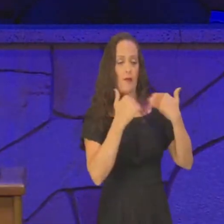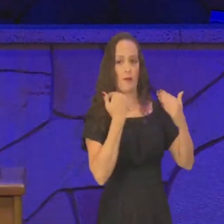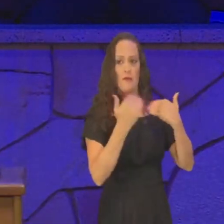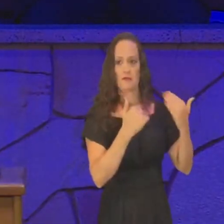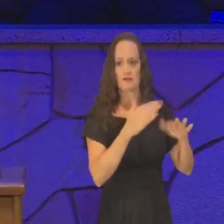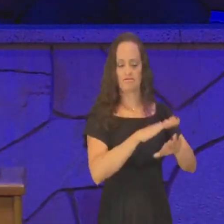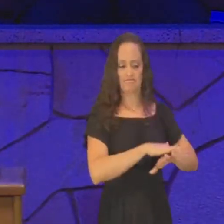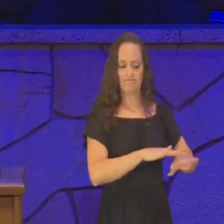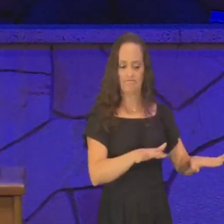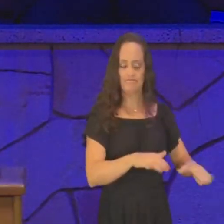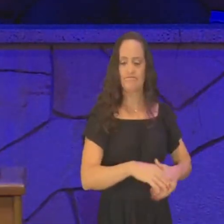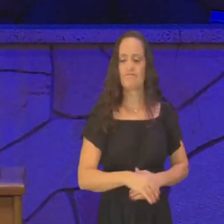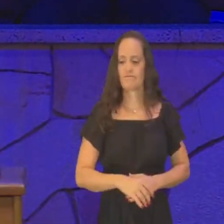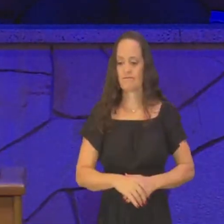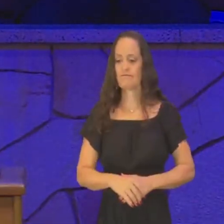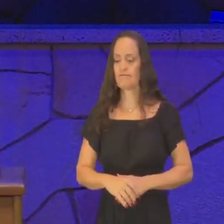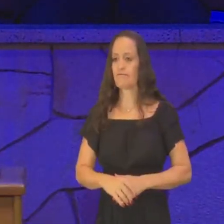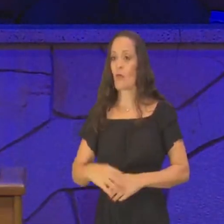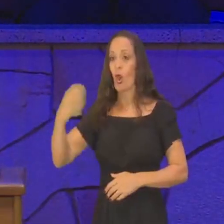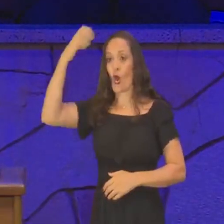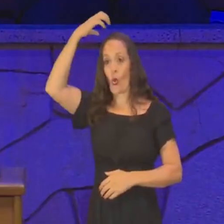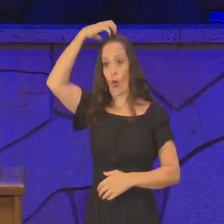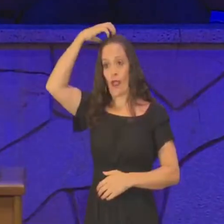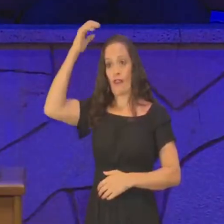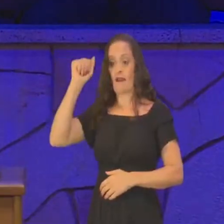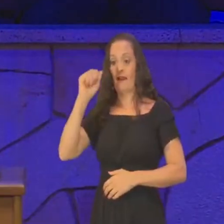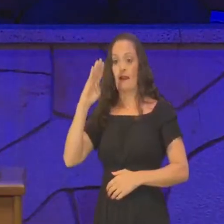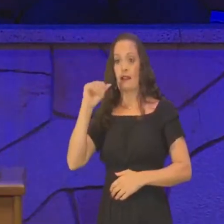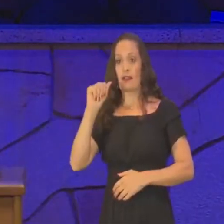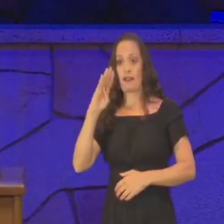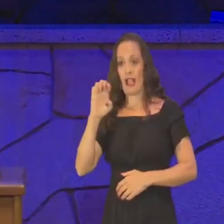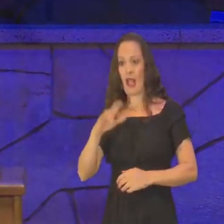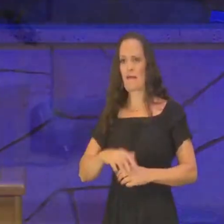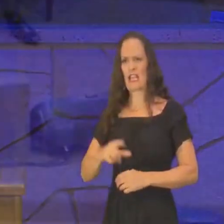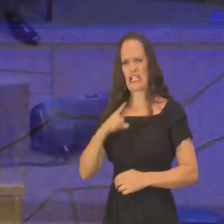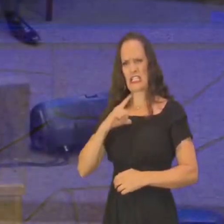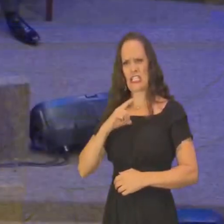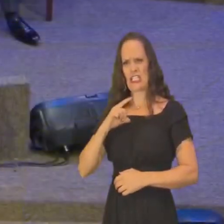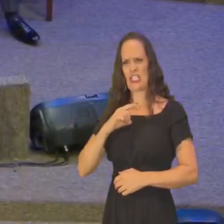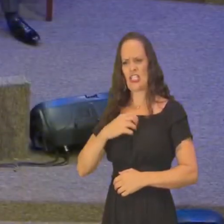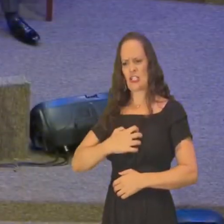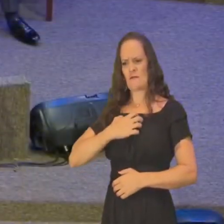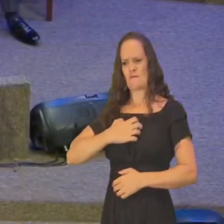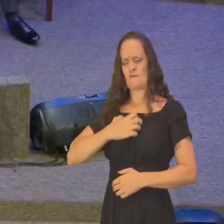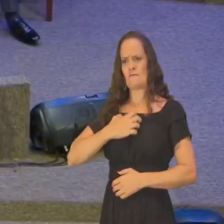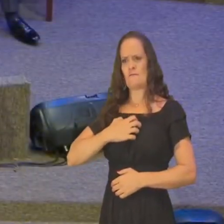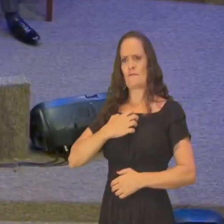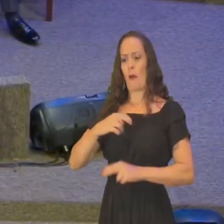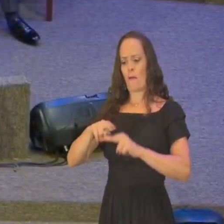E sabia que o rei Acabe, ele tinha uma ira profunda contra o profeta.